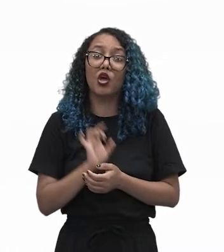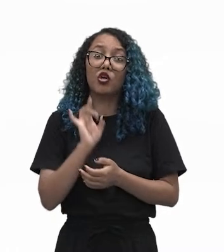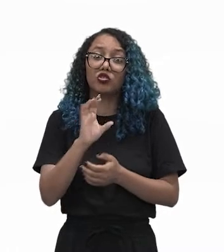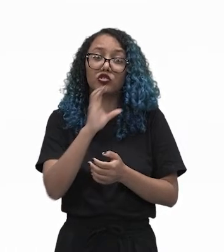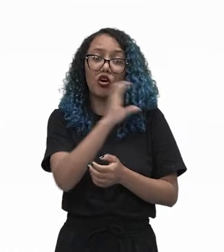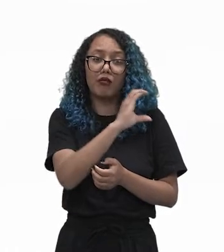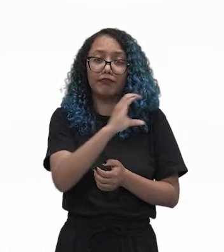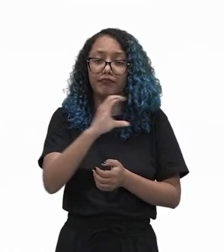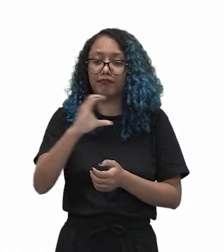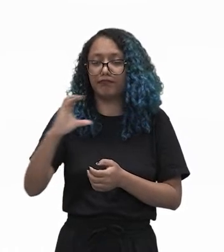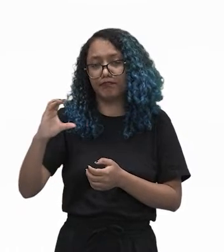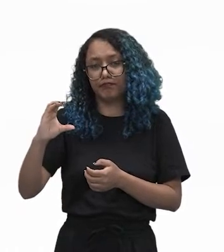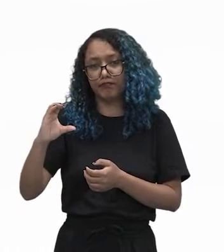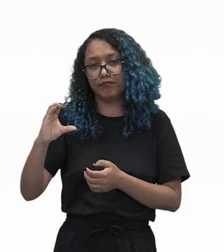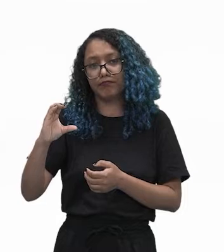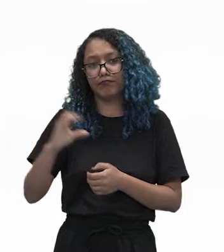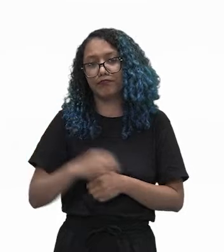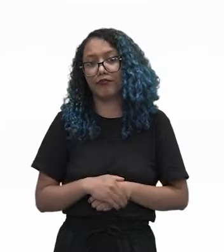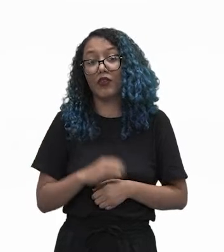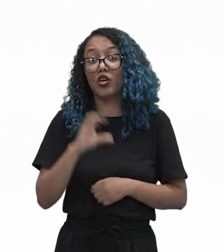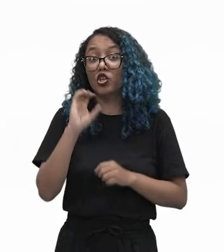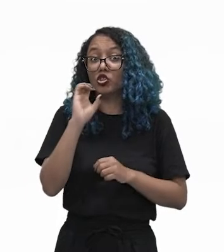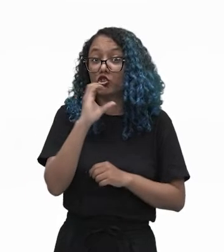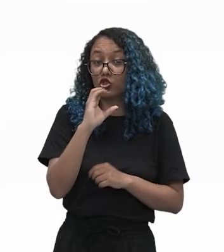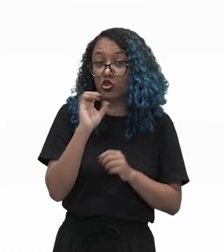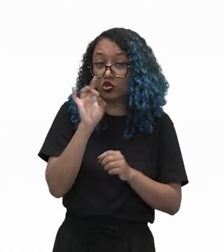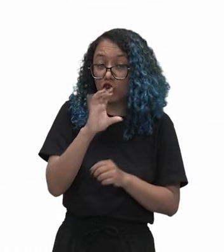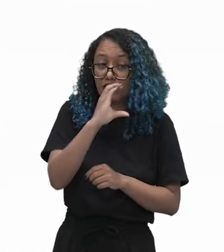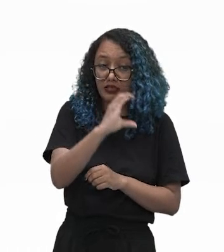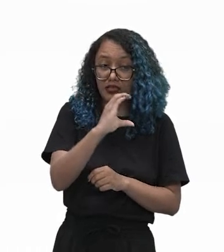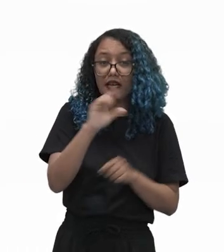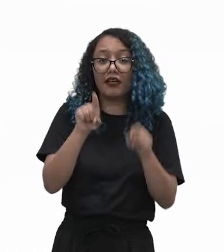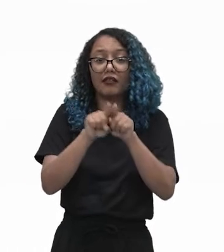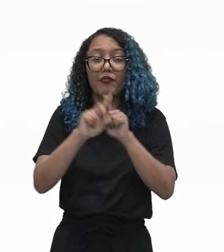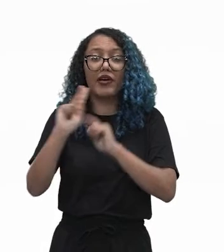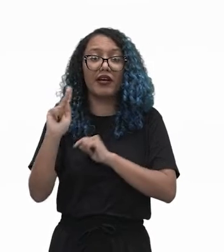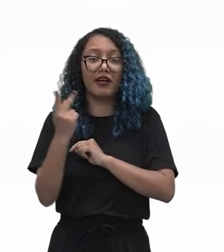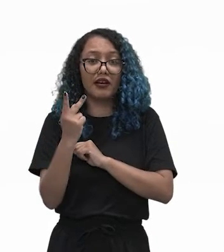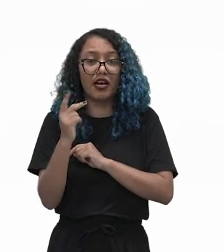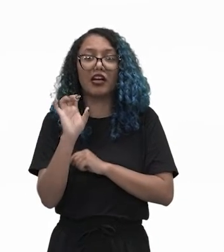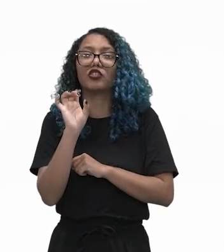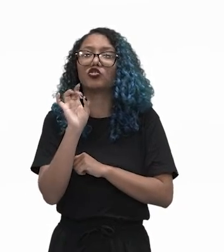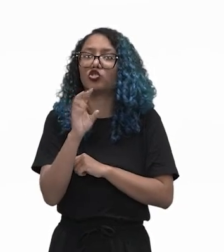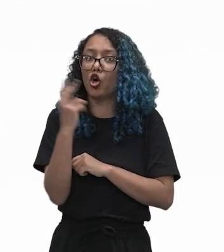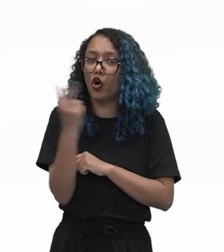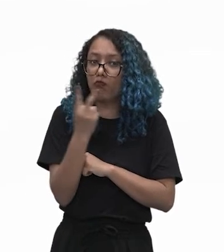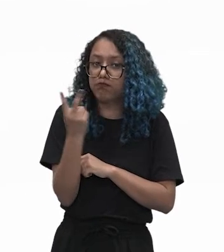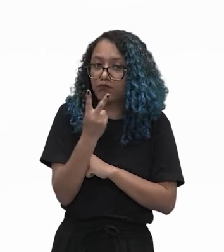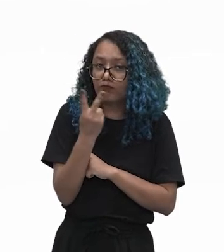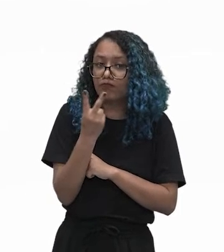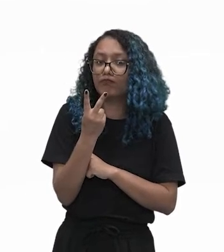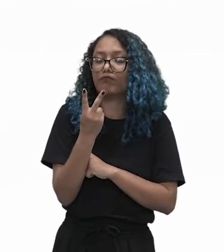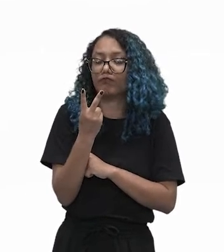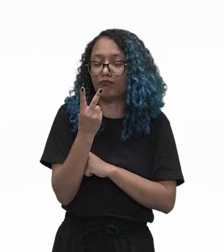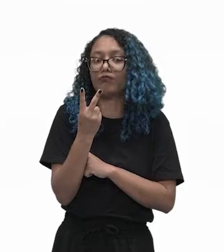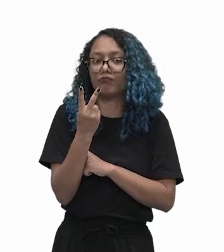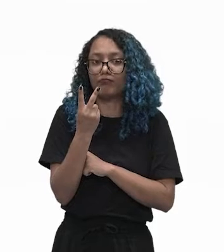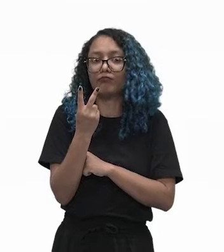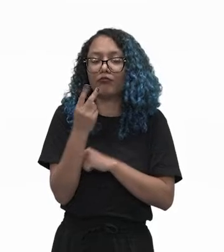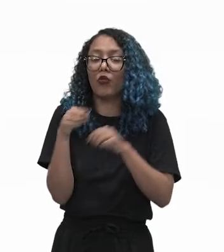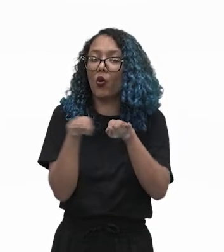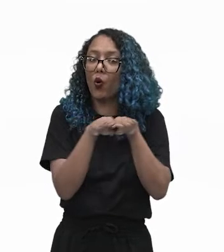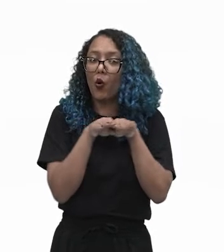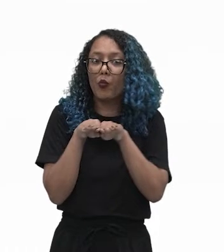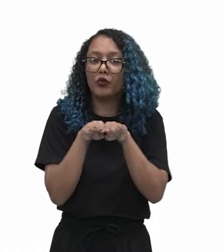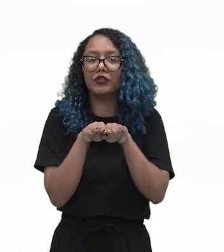carbonos, e no caso aqui, carbonos e hidrogênios. Certo? É uma cadeia que só tem carbonos e hidrogênios. Ela é uma cadeia homogênea.